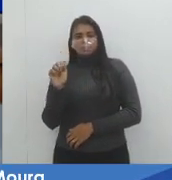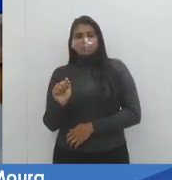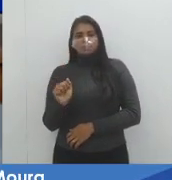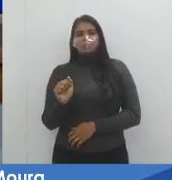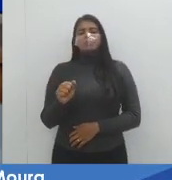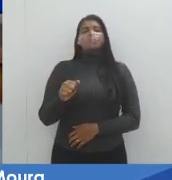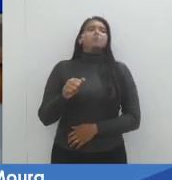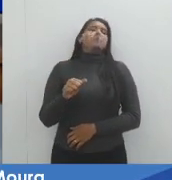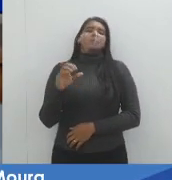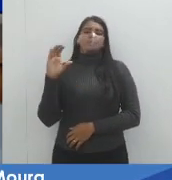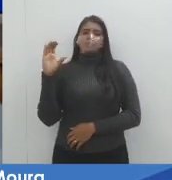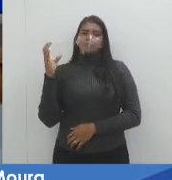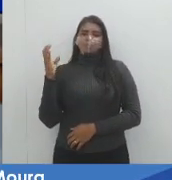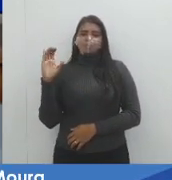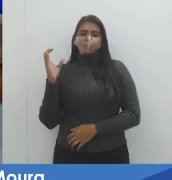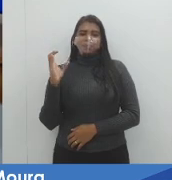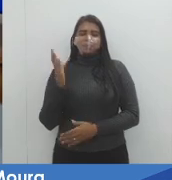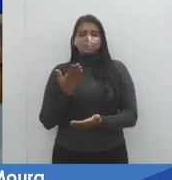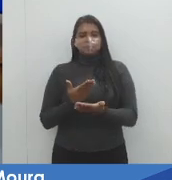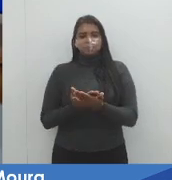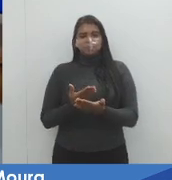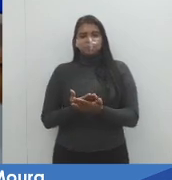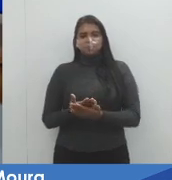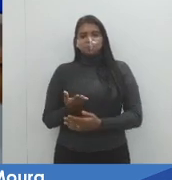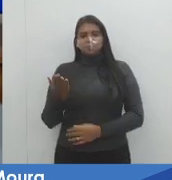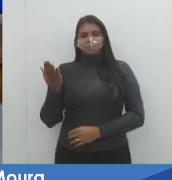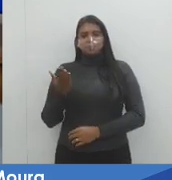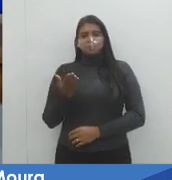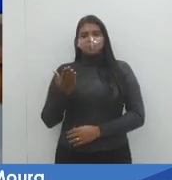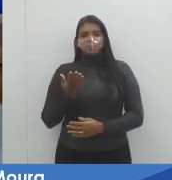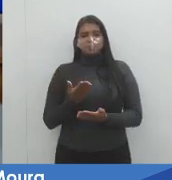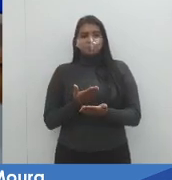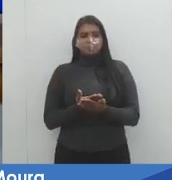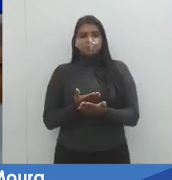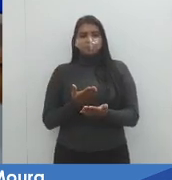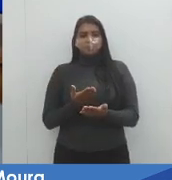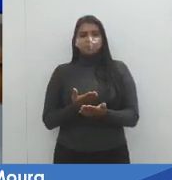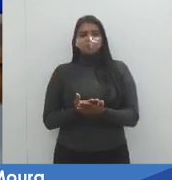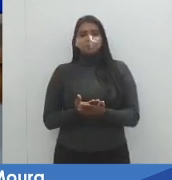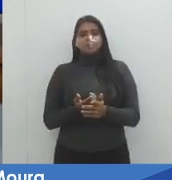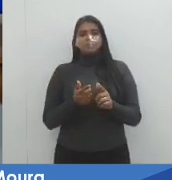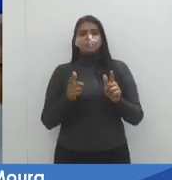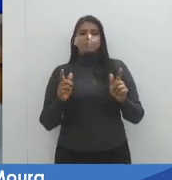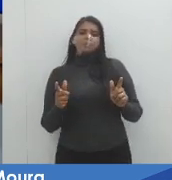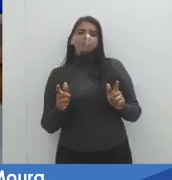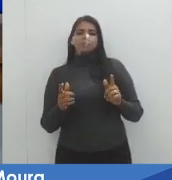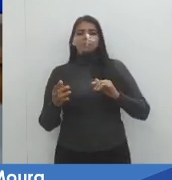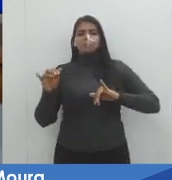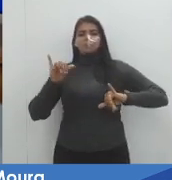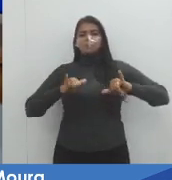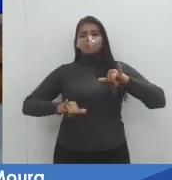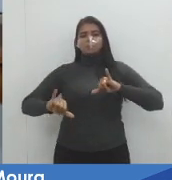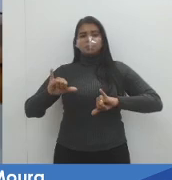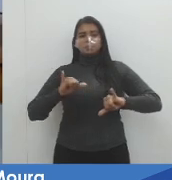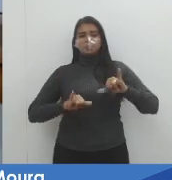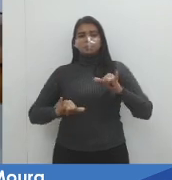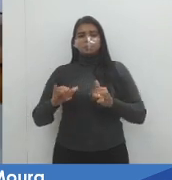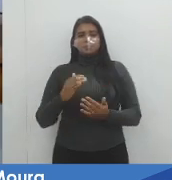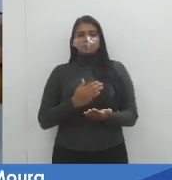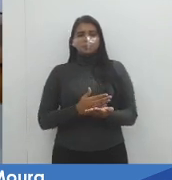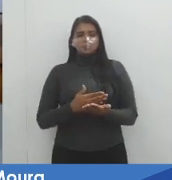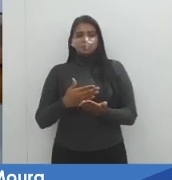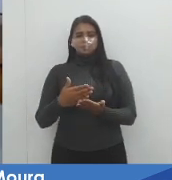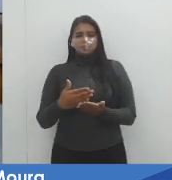disciplina é Ciências. Na aula de hoje, a gente vai estudar a classificação dos elementos químicos. E para iniciar